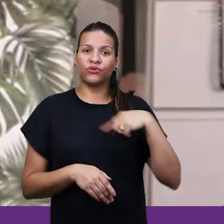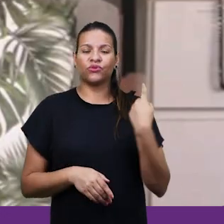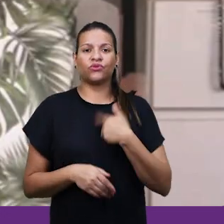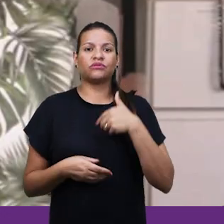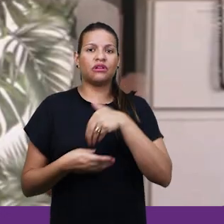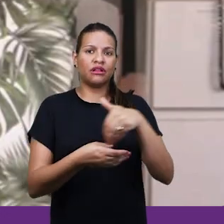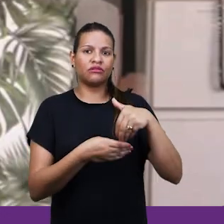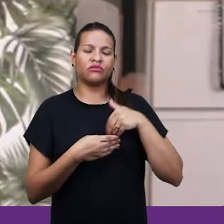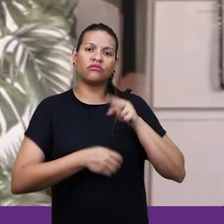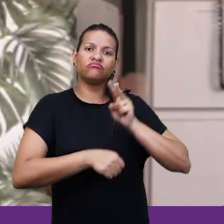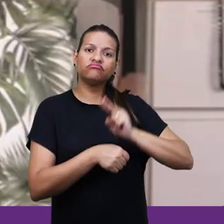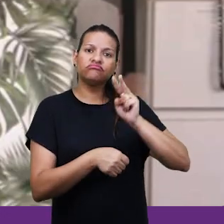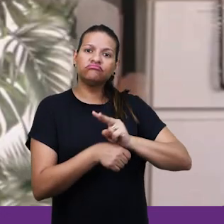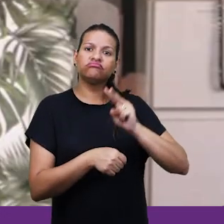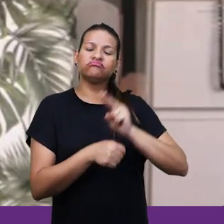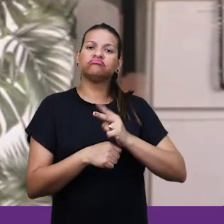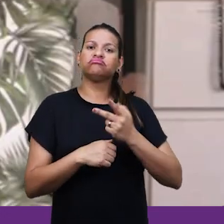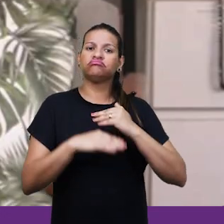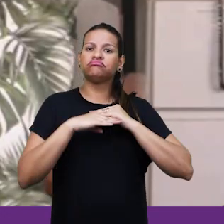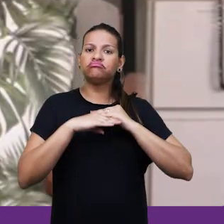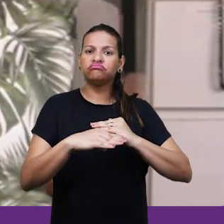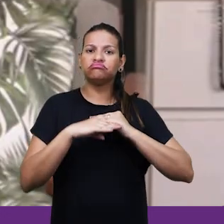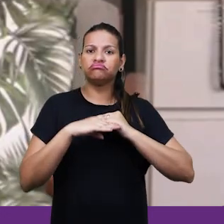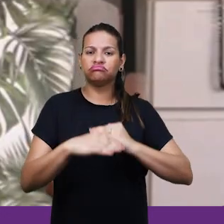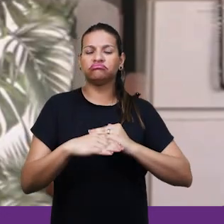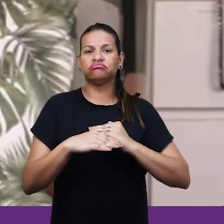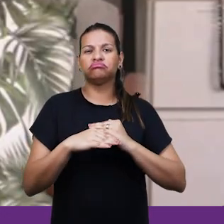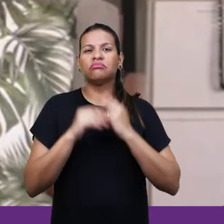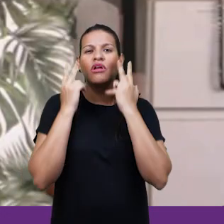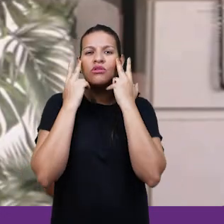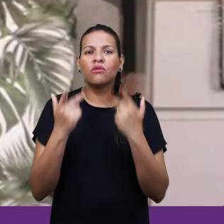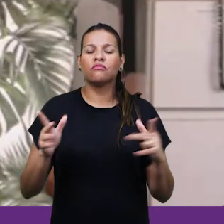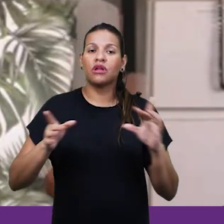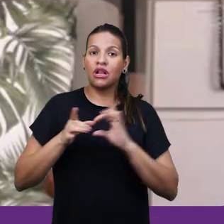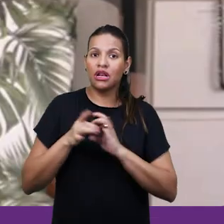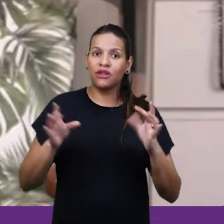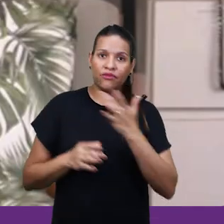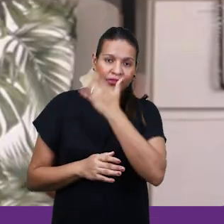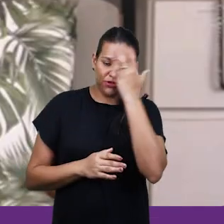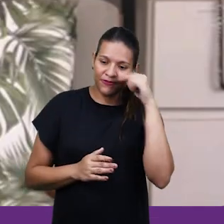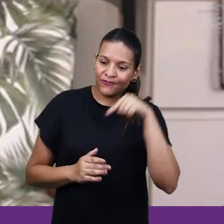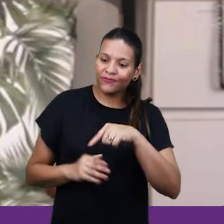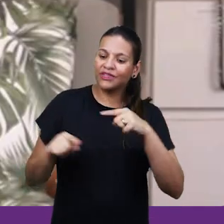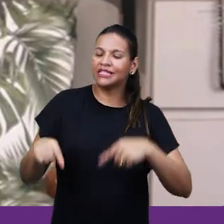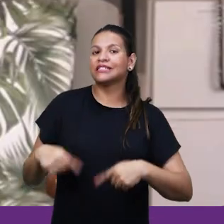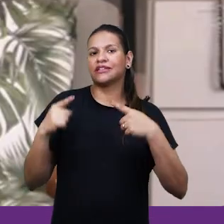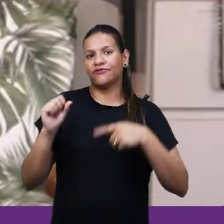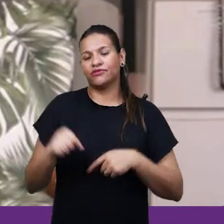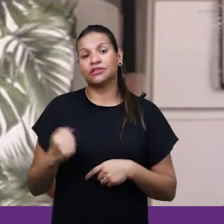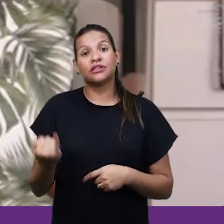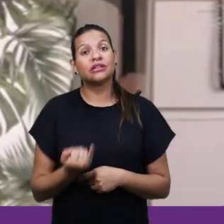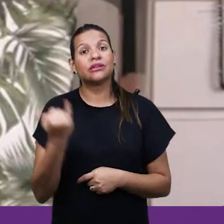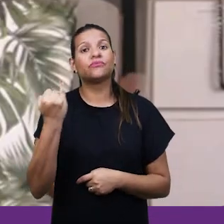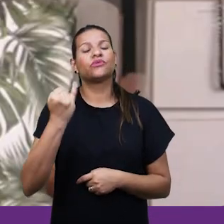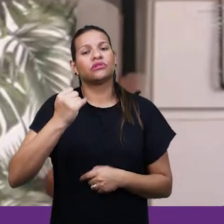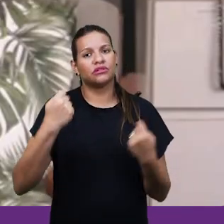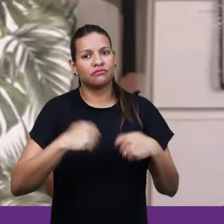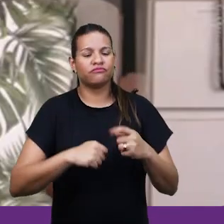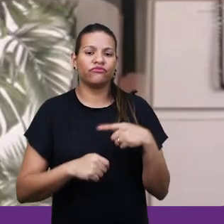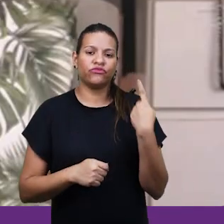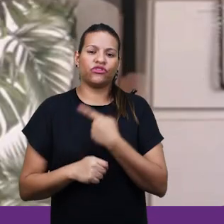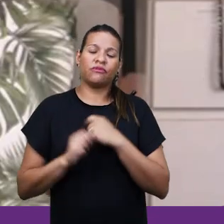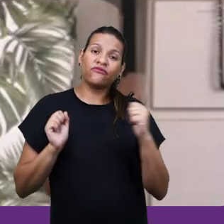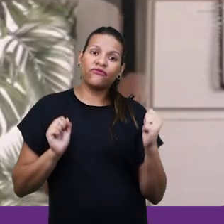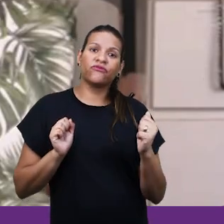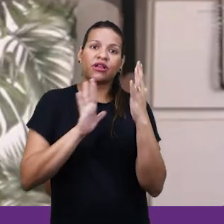preservação da normalidade do processo eleitoral, da vontade livre do eleitor. É um grande desafio, mas é muito importante que isso seja enfrentado, né, porque